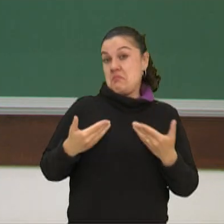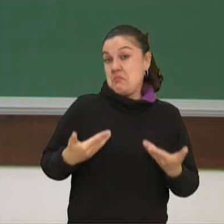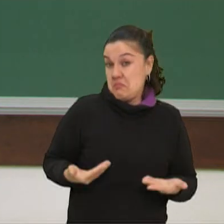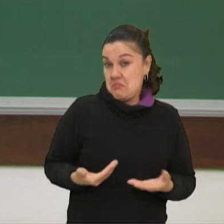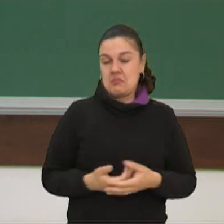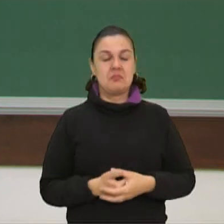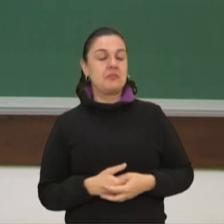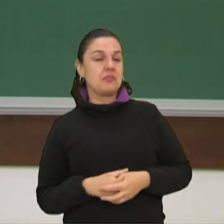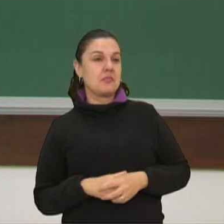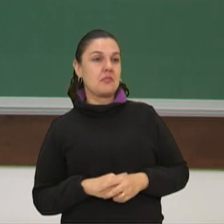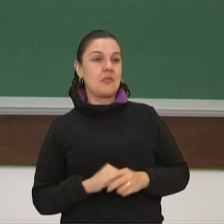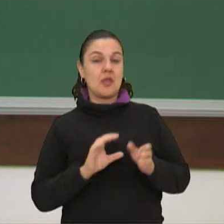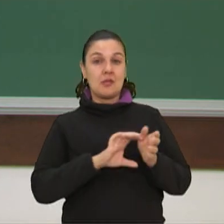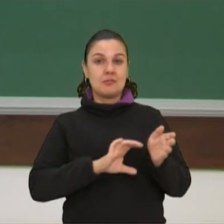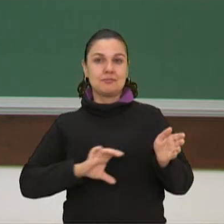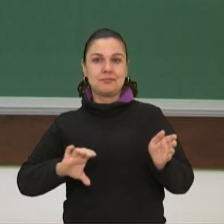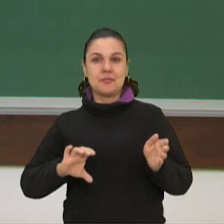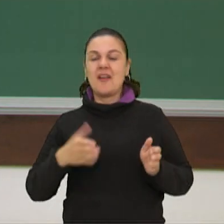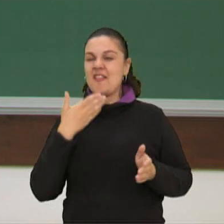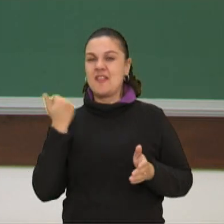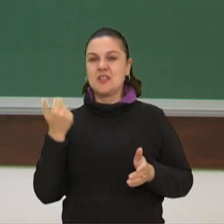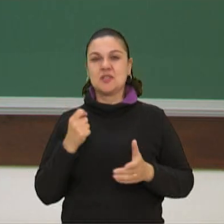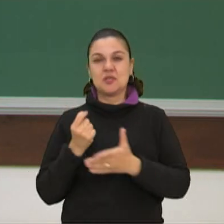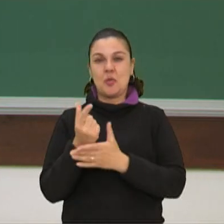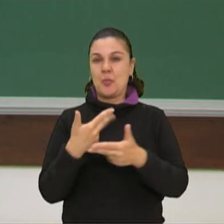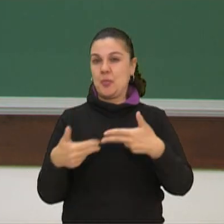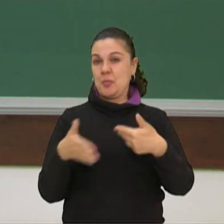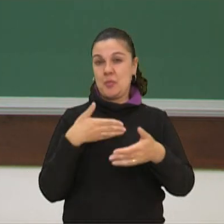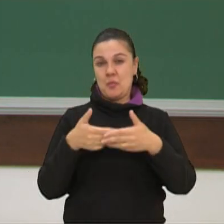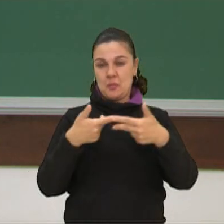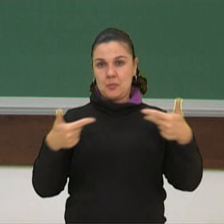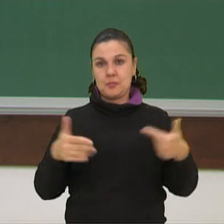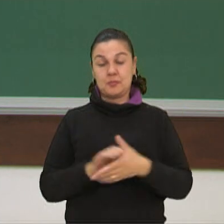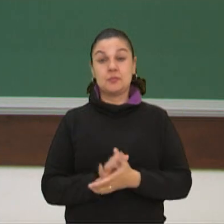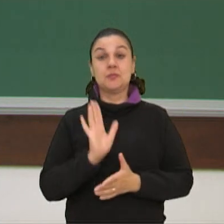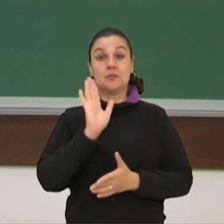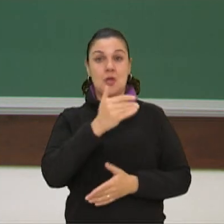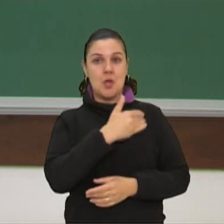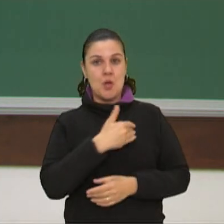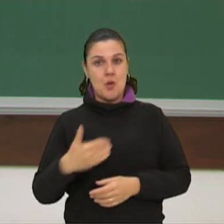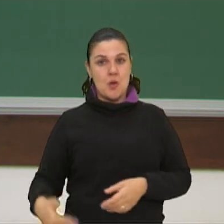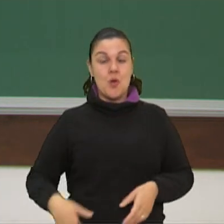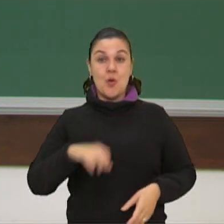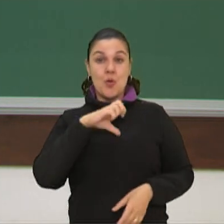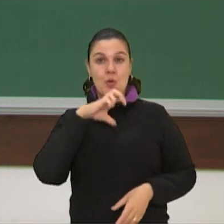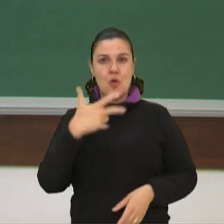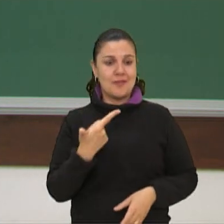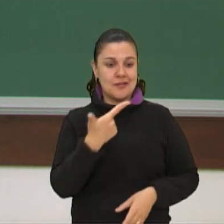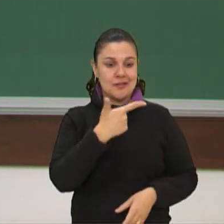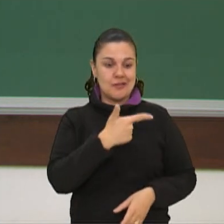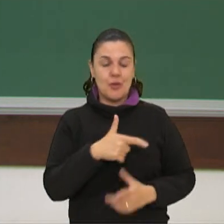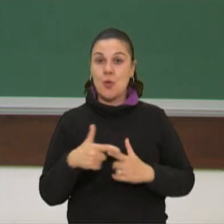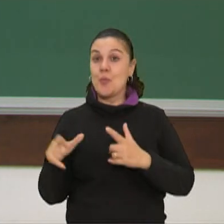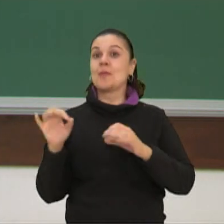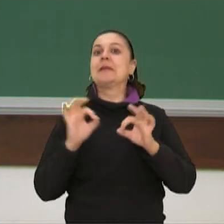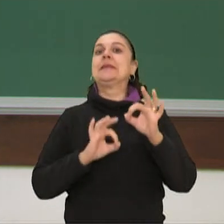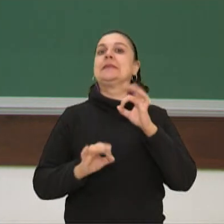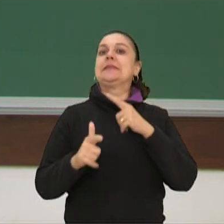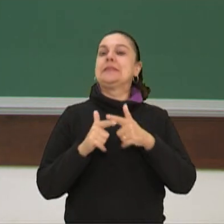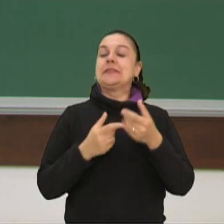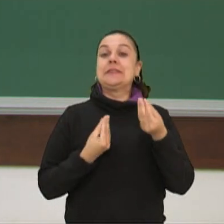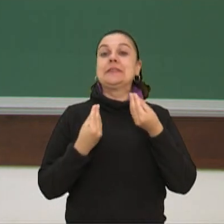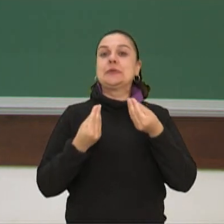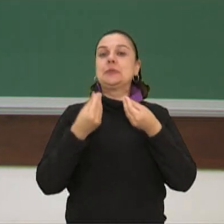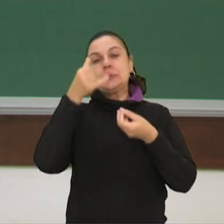daí. Então, desviou o ouro, consegue comprar a mercadoria que quiser. O governo português então tem um problema a resolver aí.